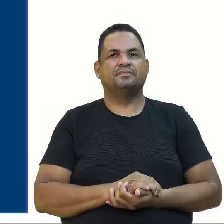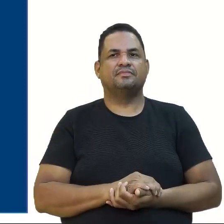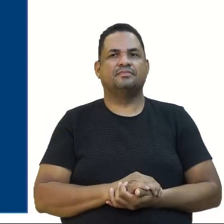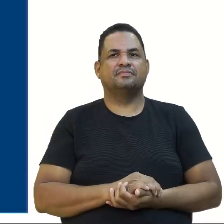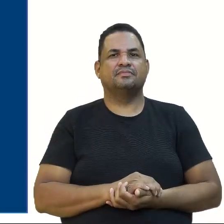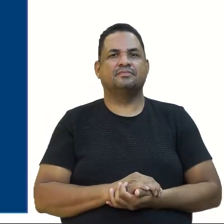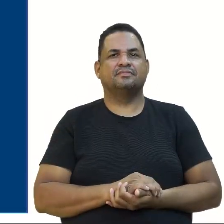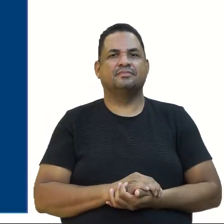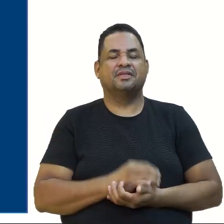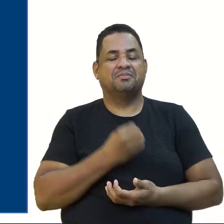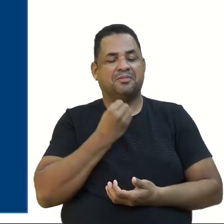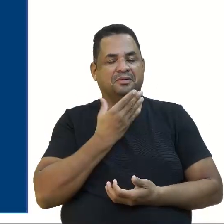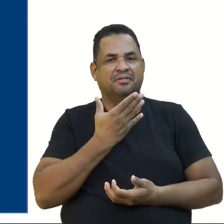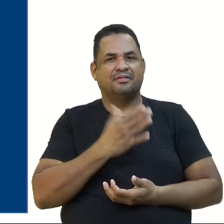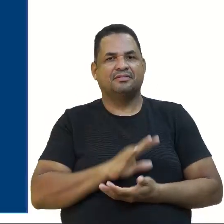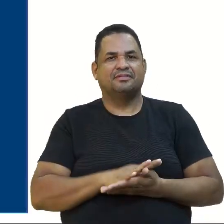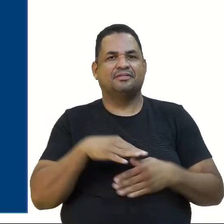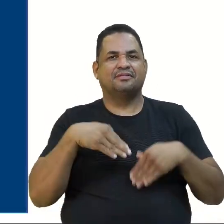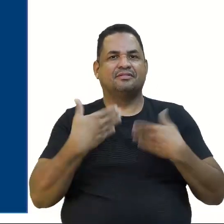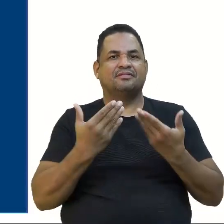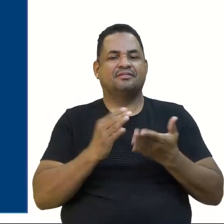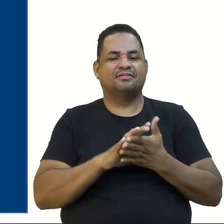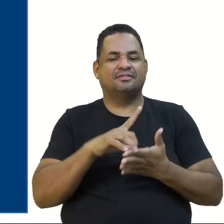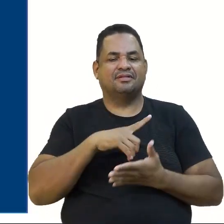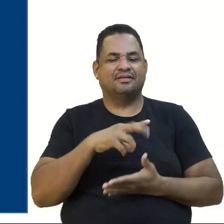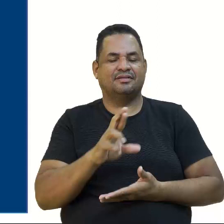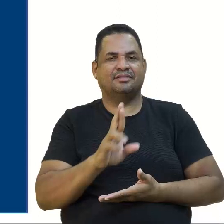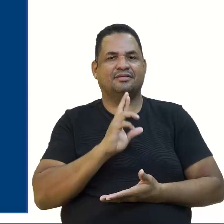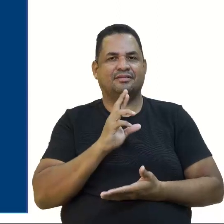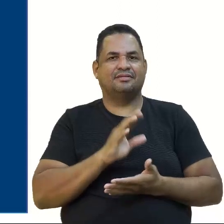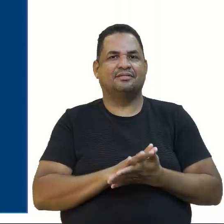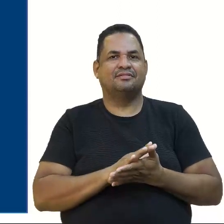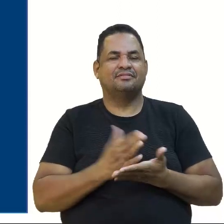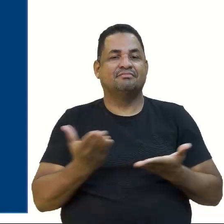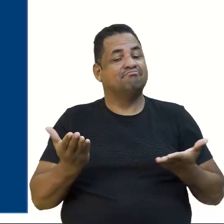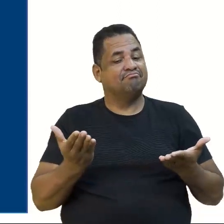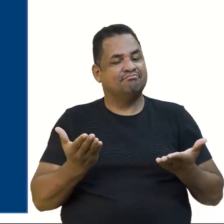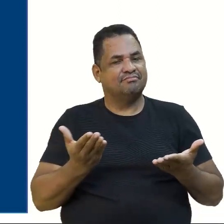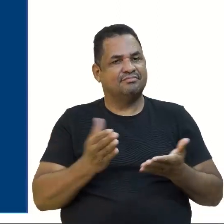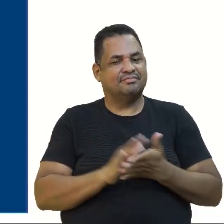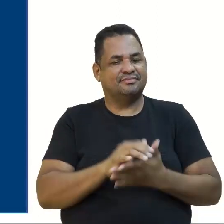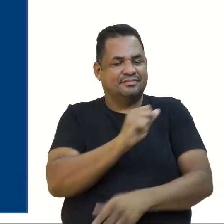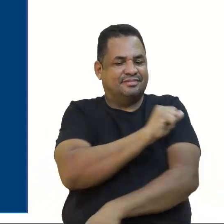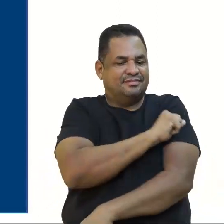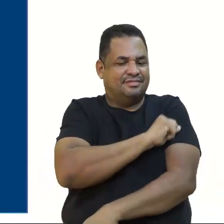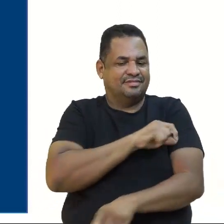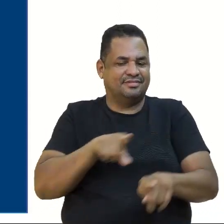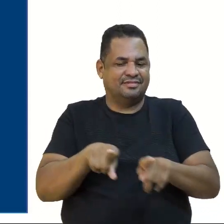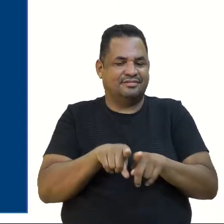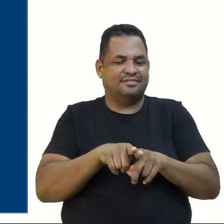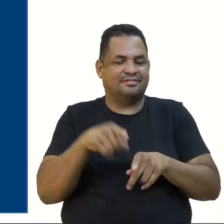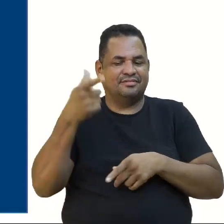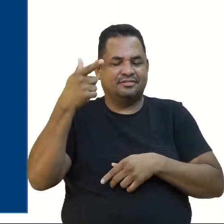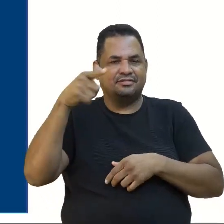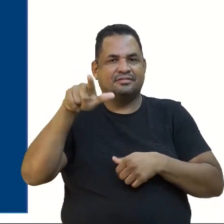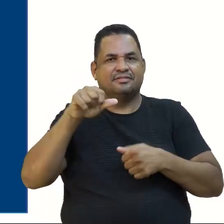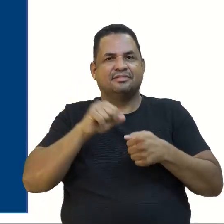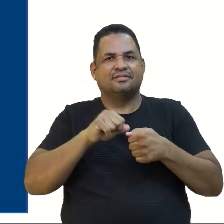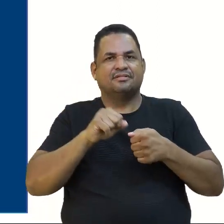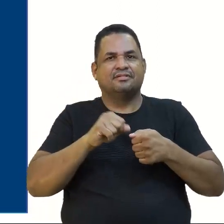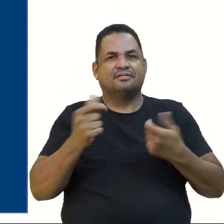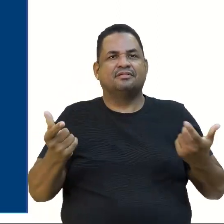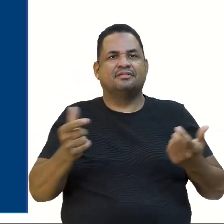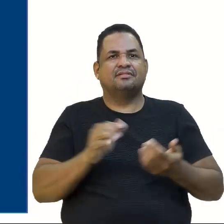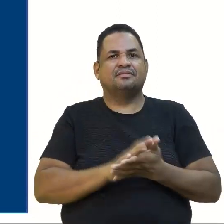Muito bem! Quando a gente recebe a resposta aqui, parte-se do princípio que os alunos também já conseguiram fazer, né? Isso então, vamos lá?